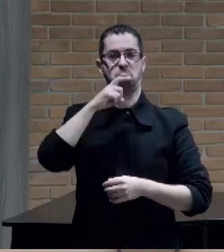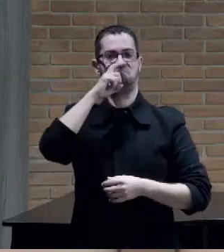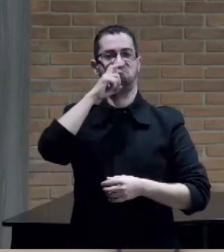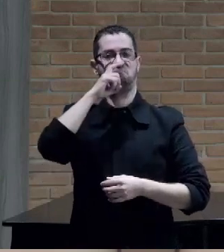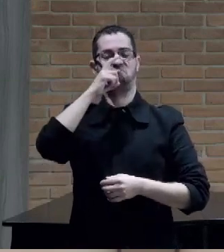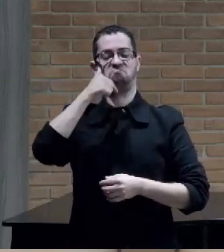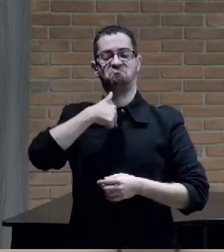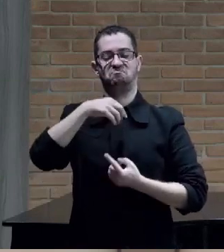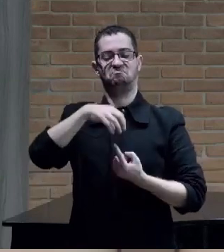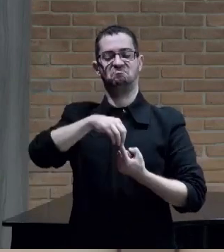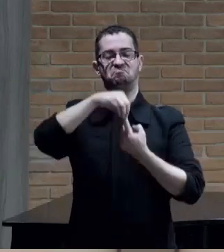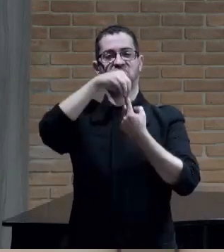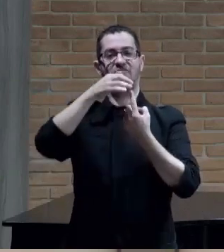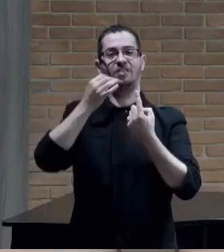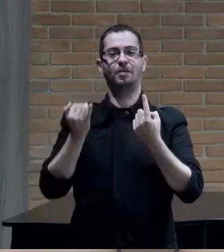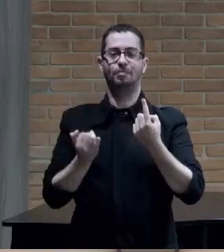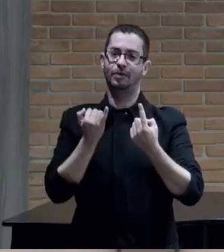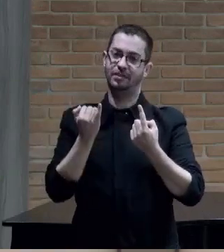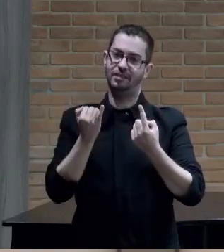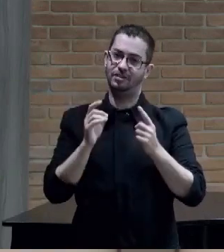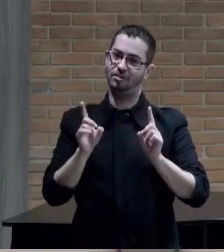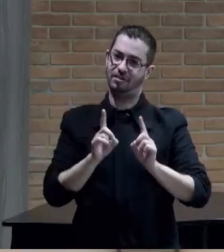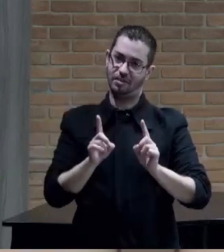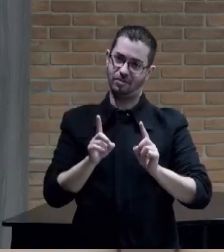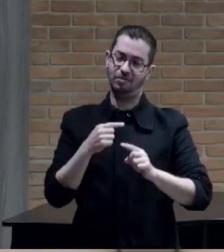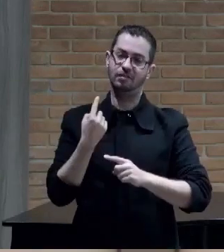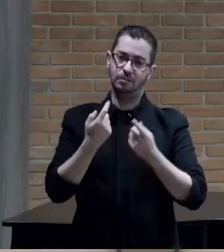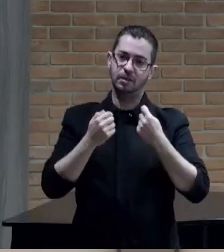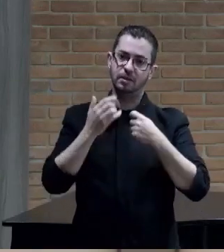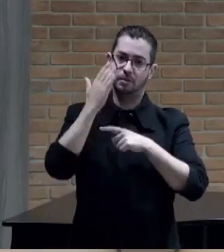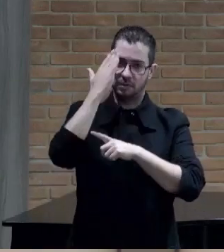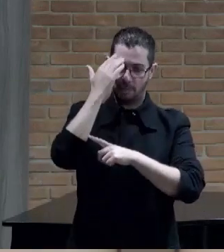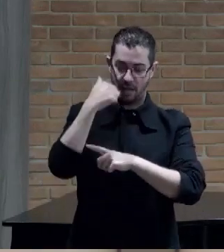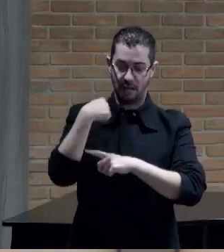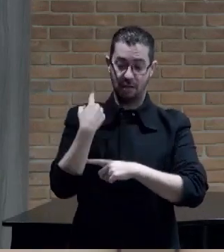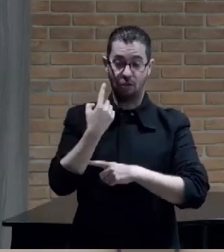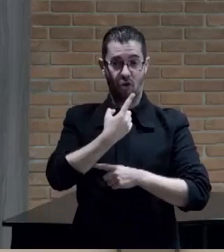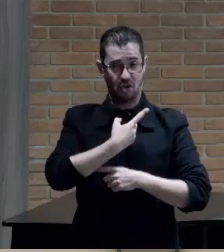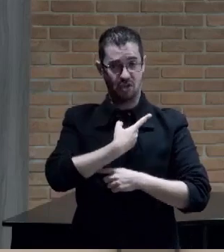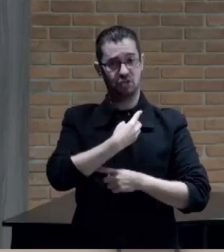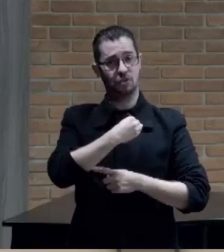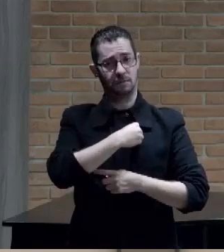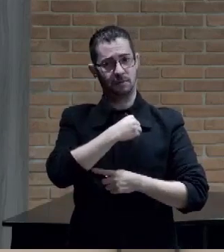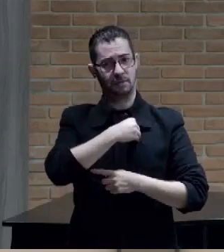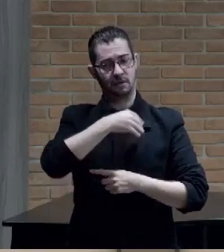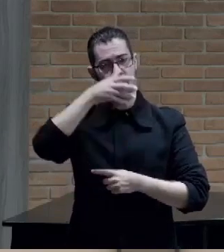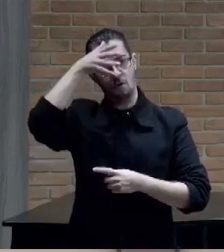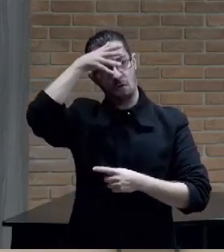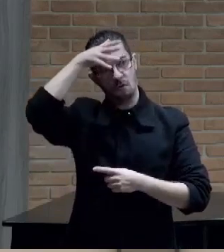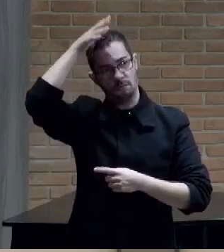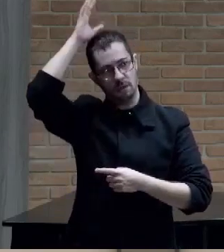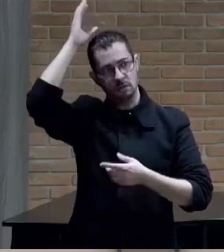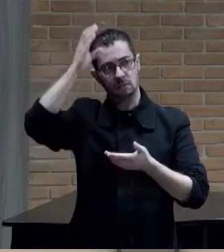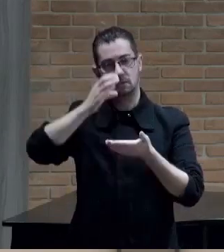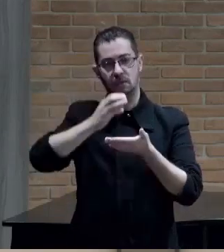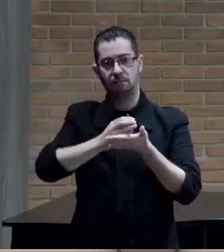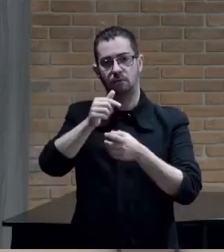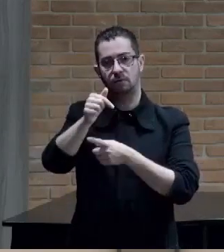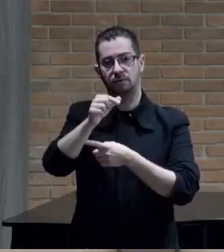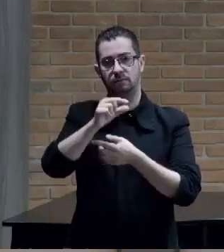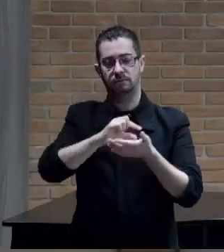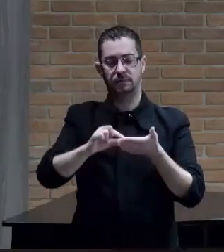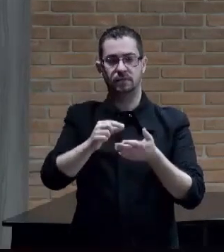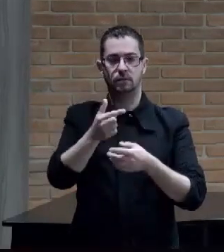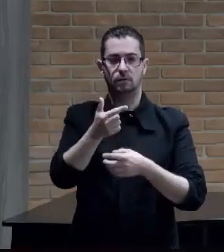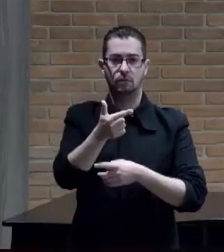Nós precisamos reconhecer que somos pecadores. Romanos capítulo 7, versículo 23,